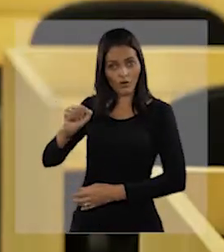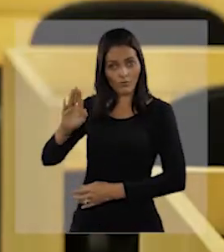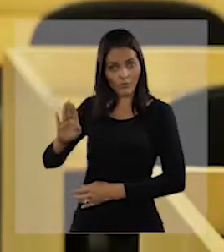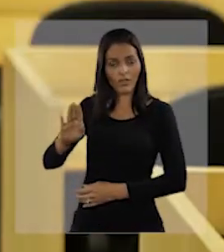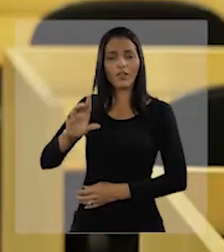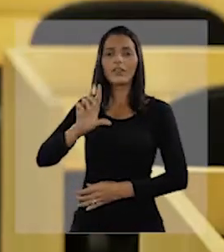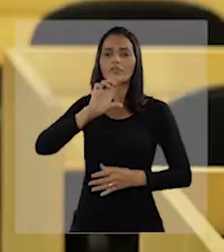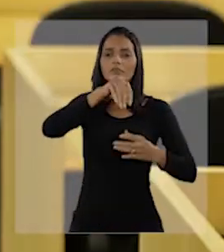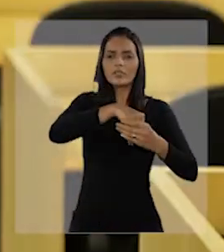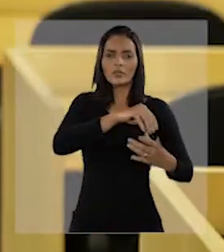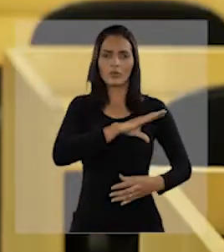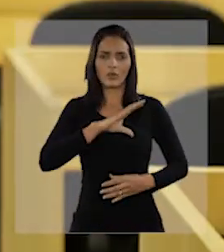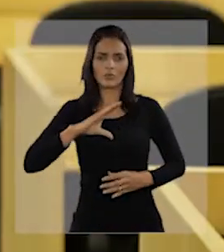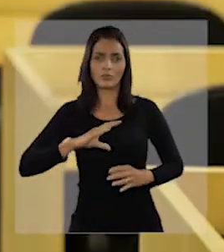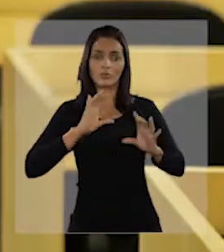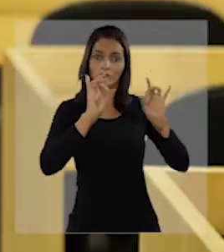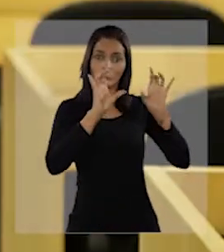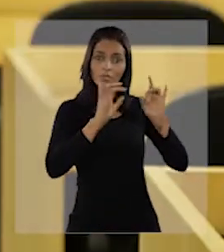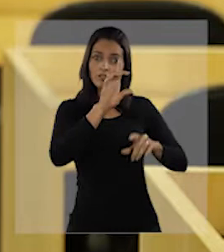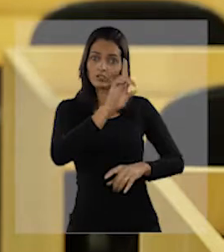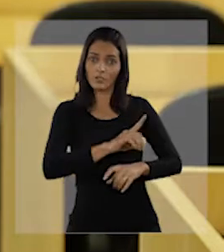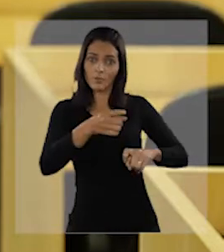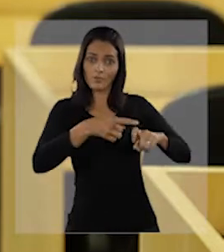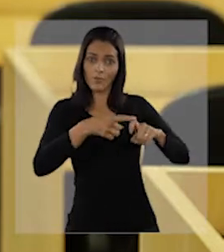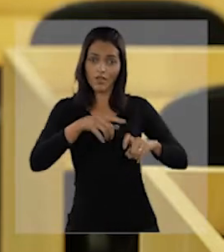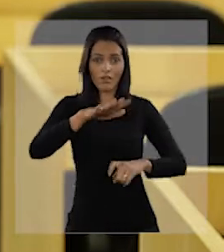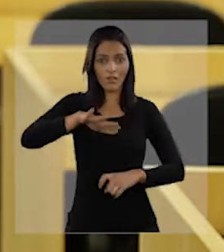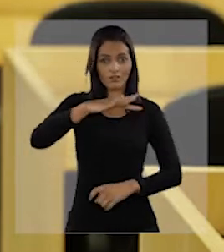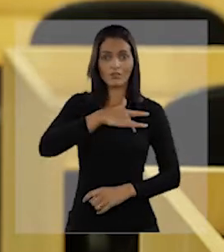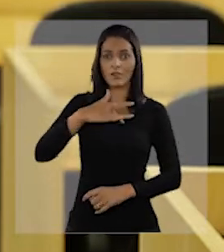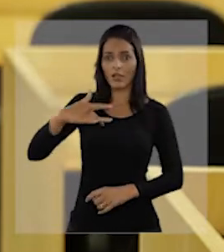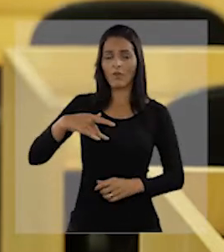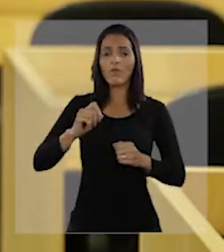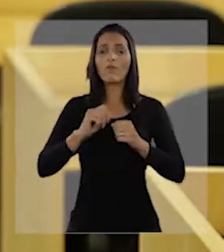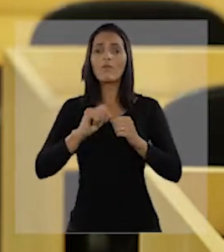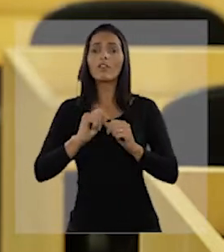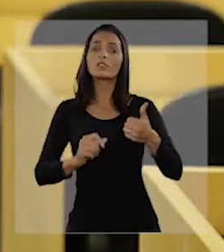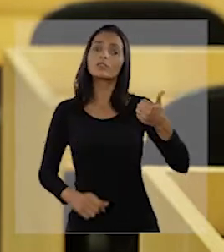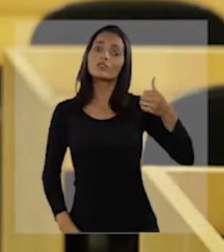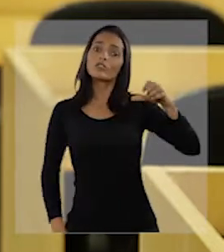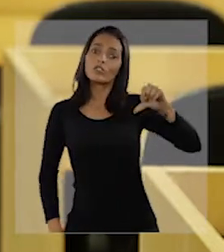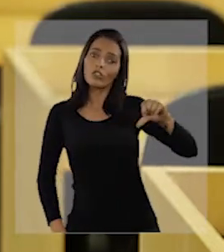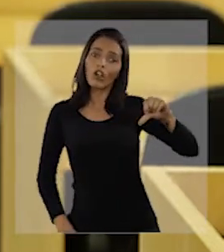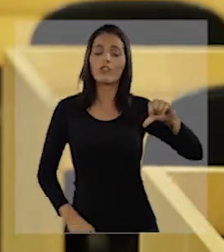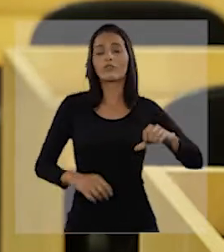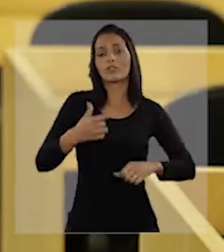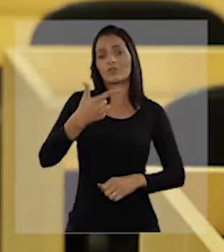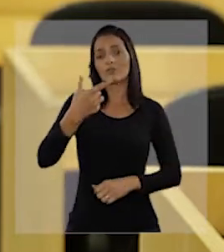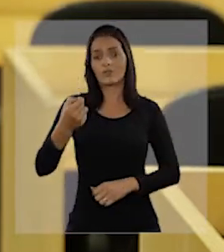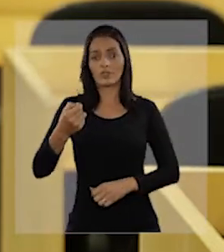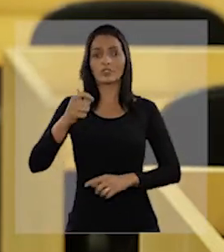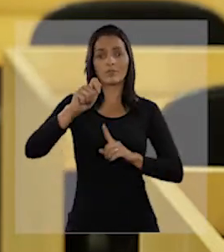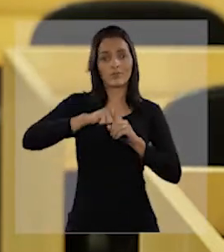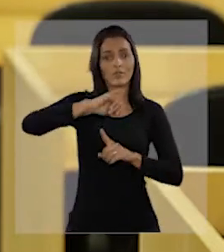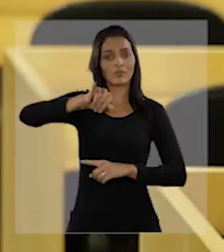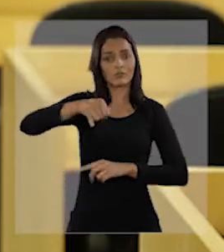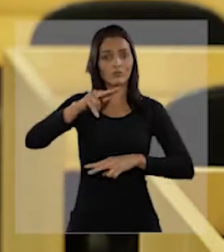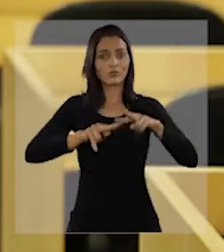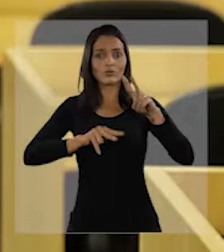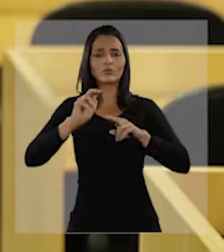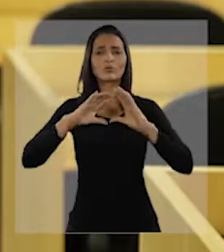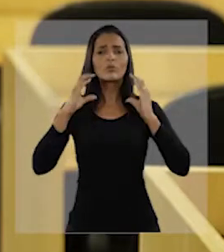meio da Comissão Especial de Direito Médico e da Saúde, realizou nos dias 19 e 20 de junho um congresso